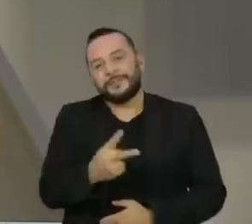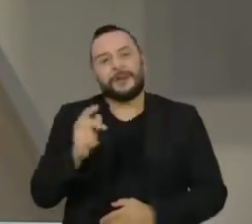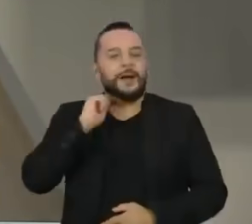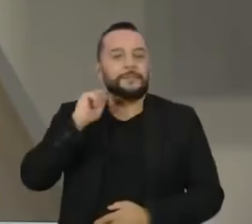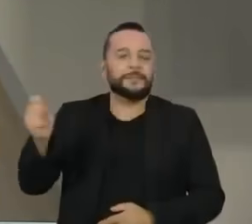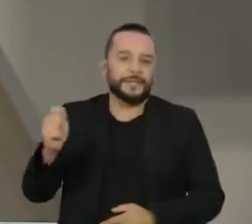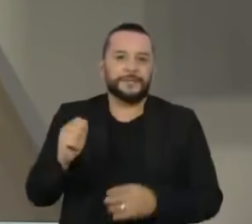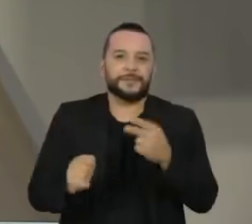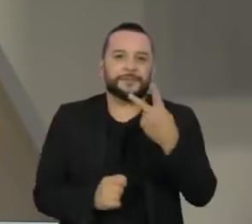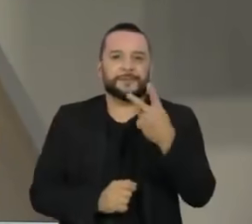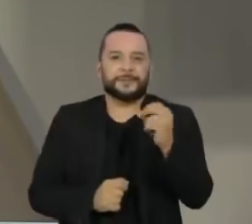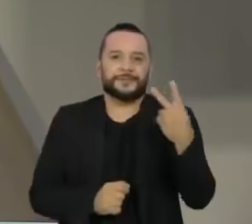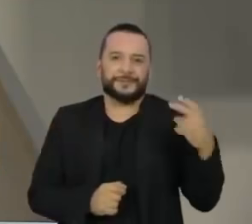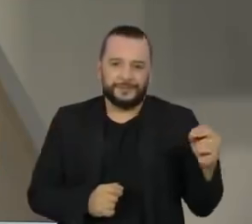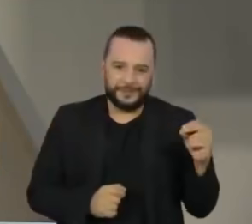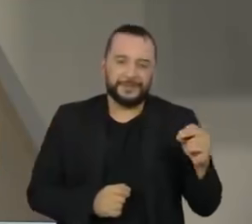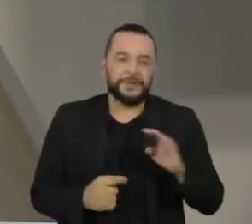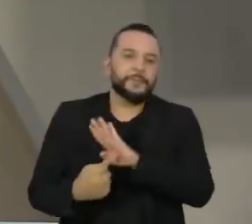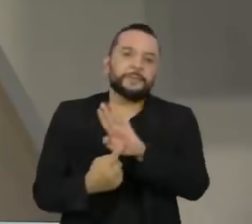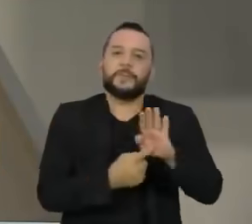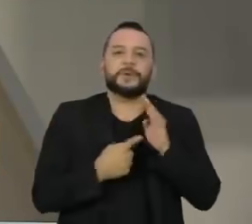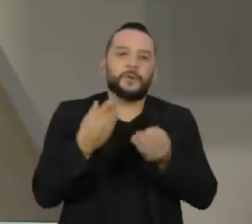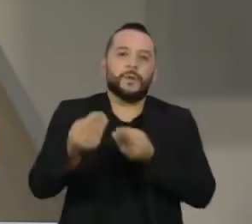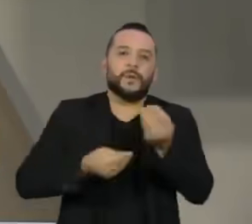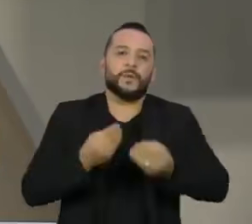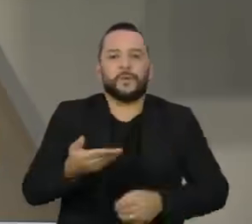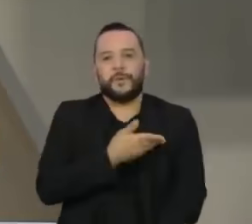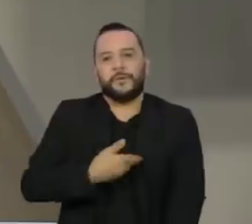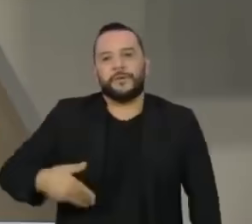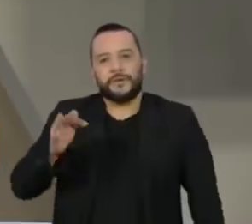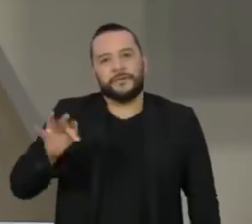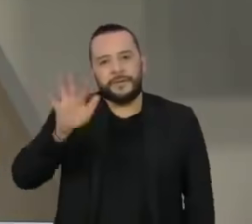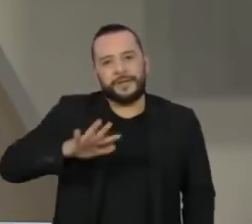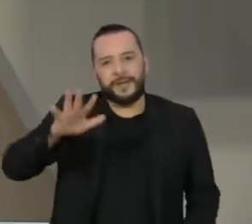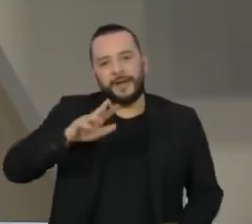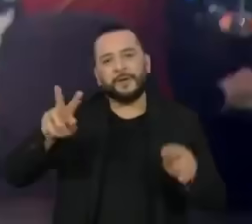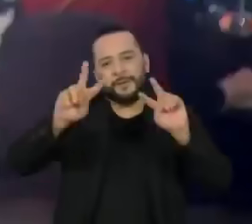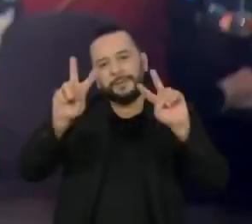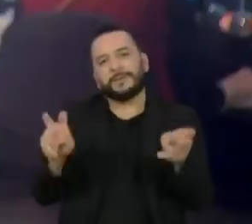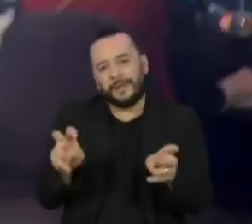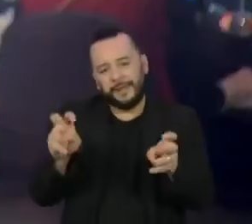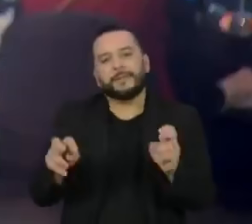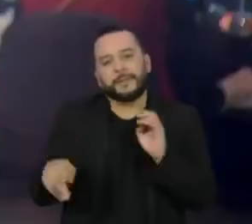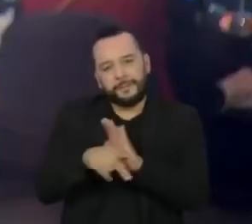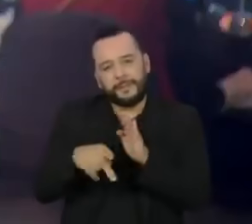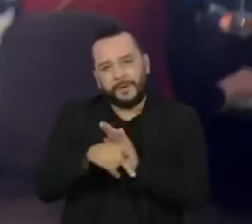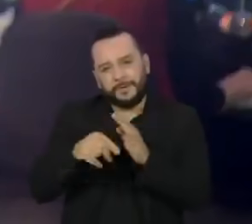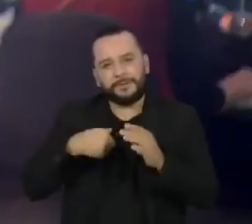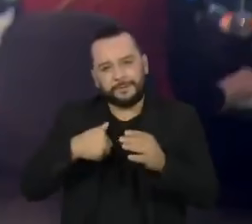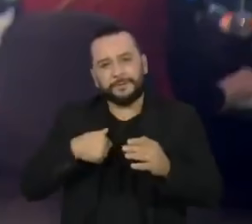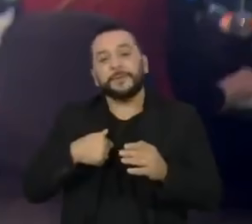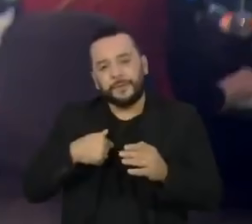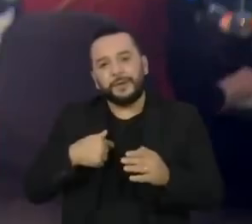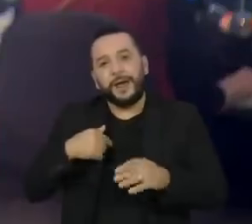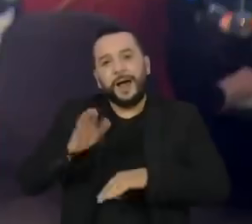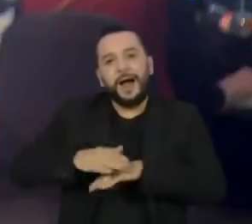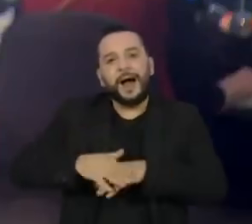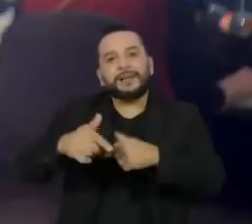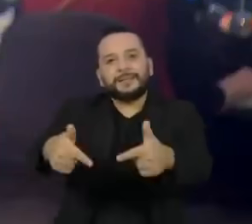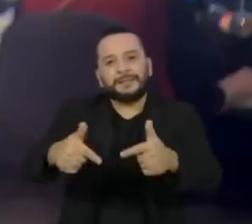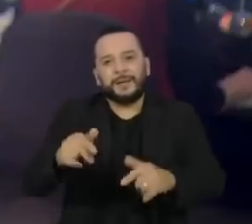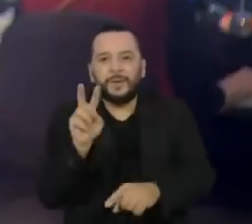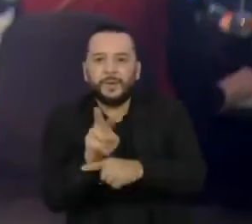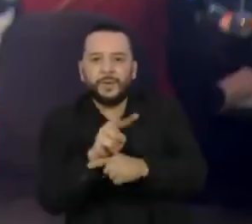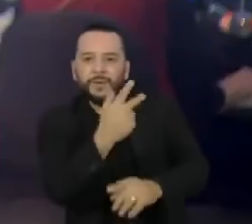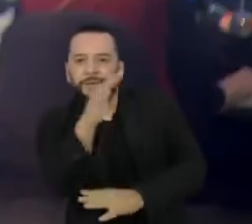virou sinônimo da forma como o governo federal encara suas políticas ambientais. E essas políticas estarão em xeque durante